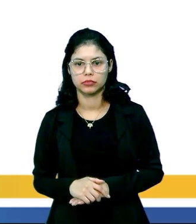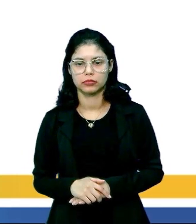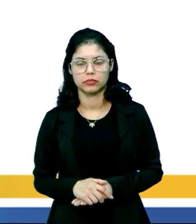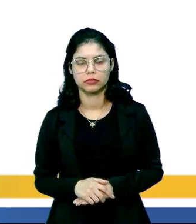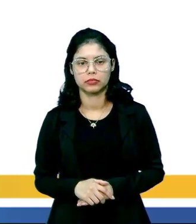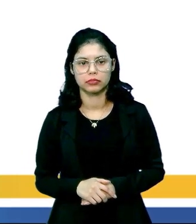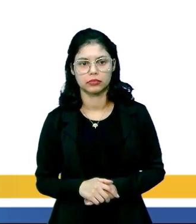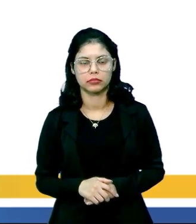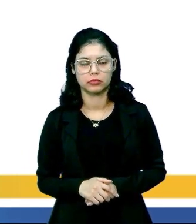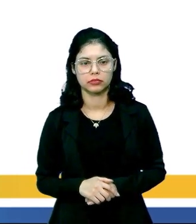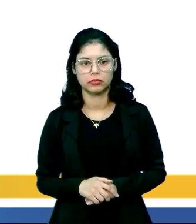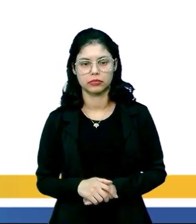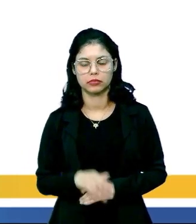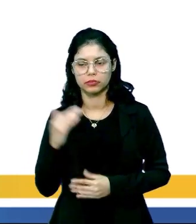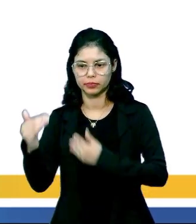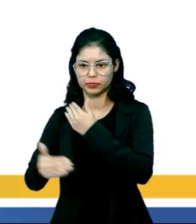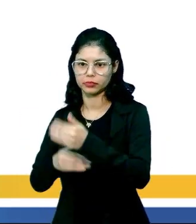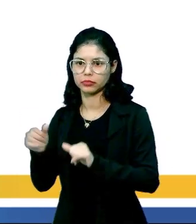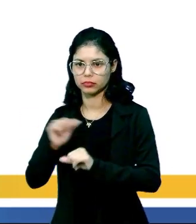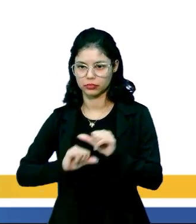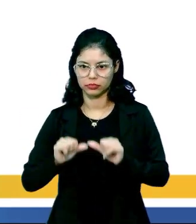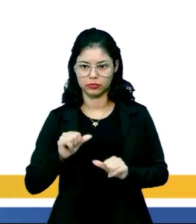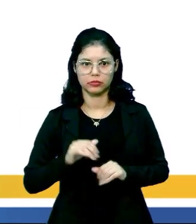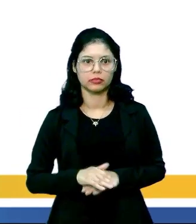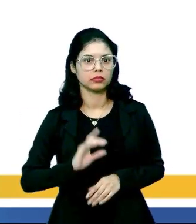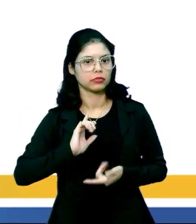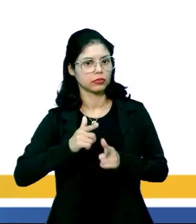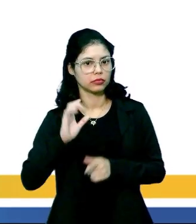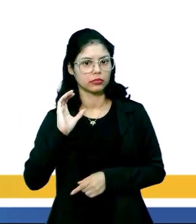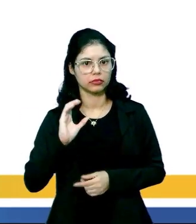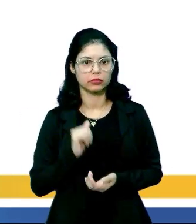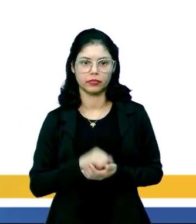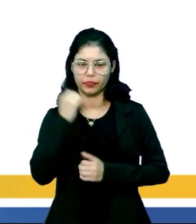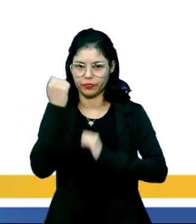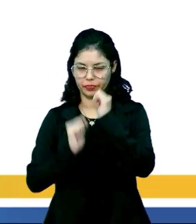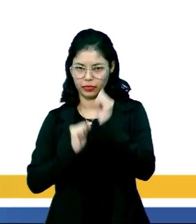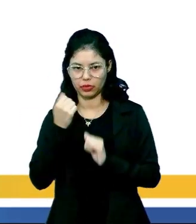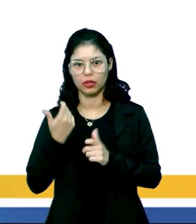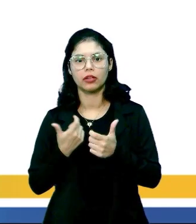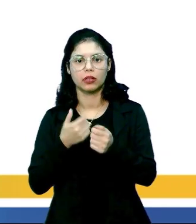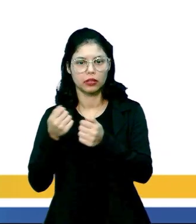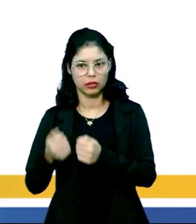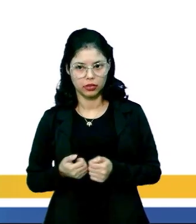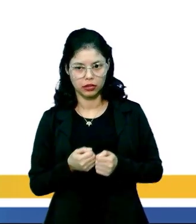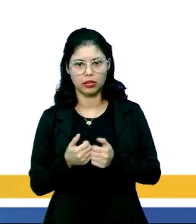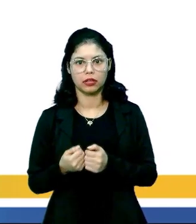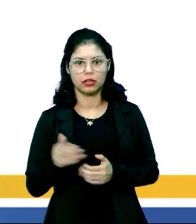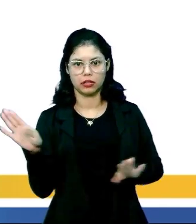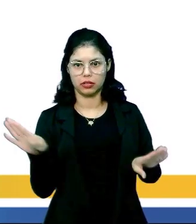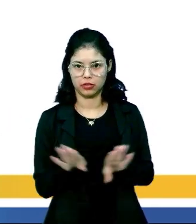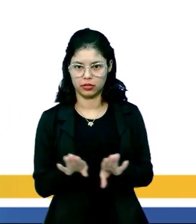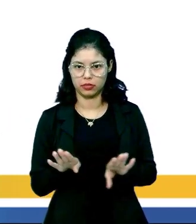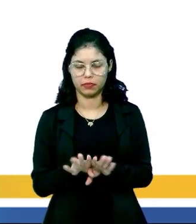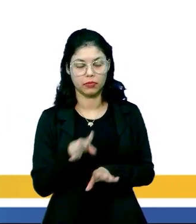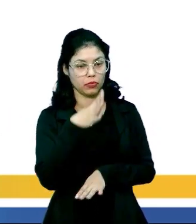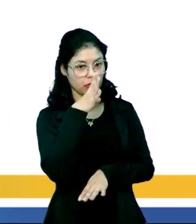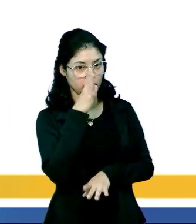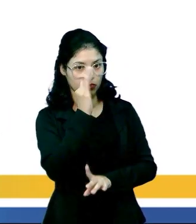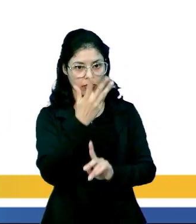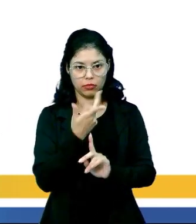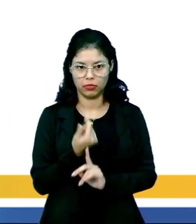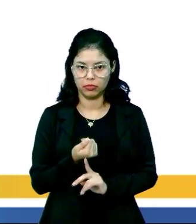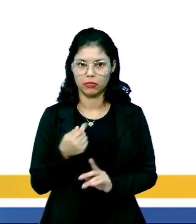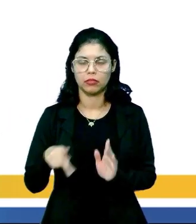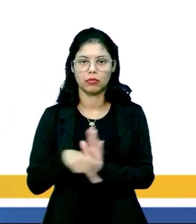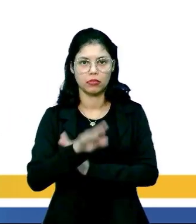sendo modificada ao longo do tempo na na letra C nós temos a indústria de videogames também